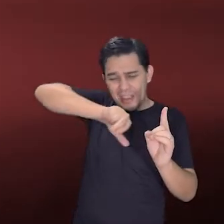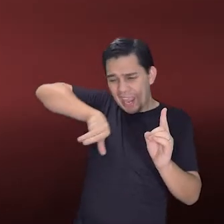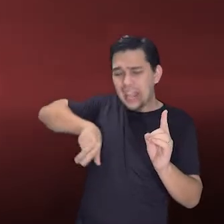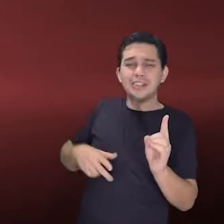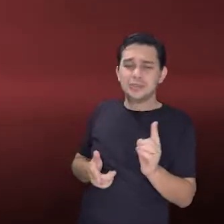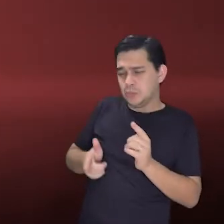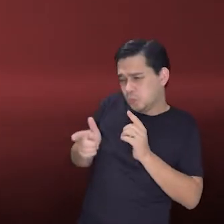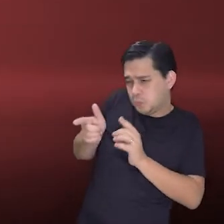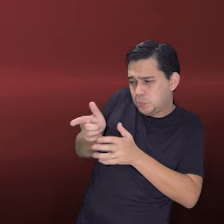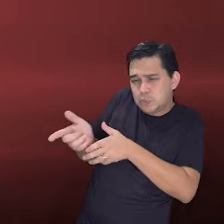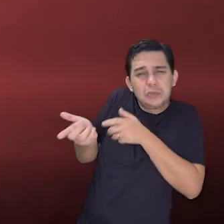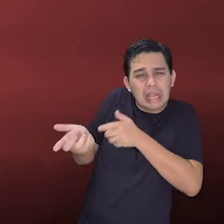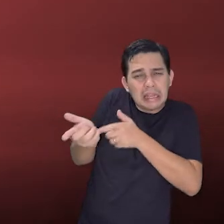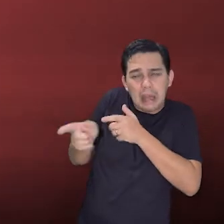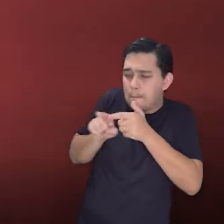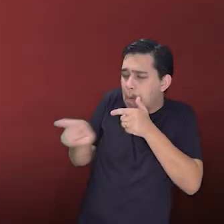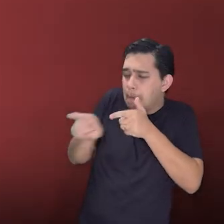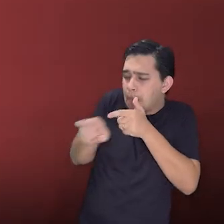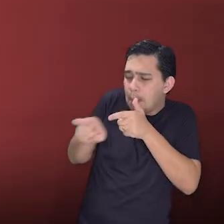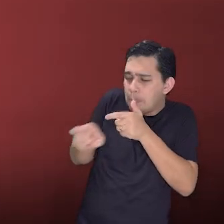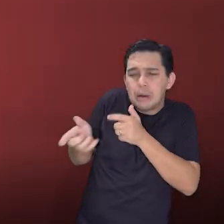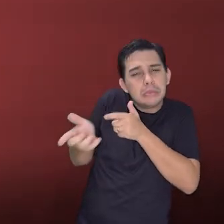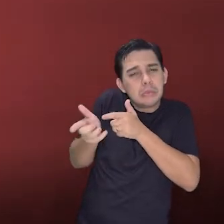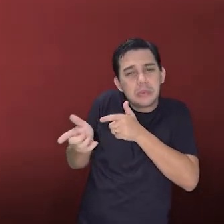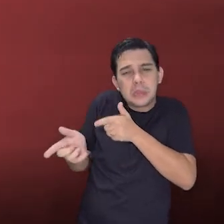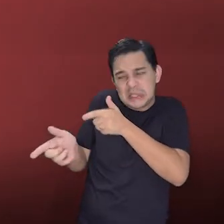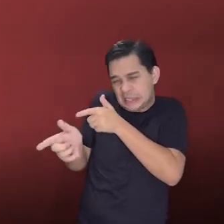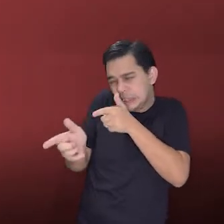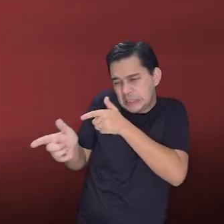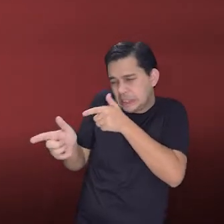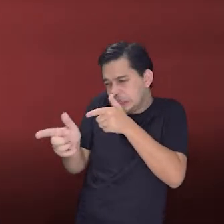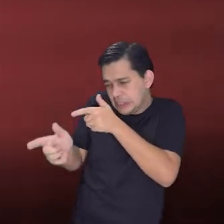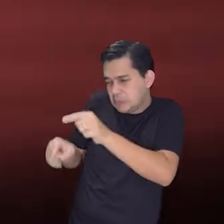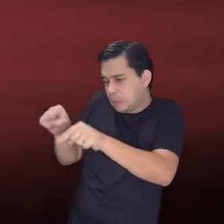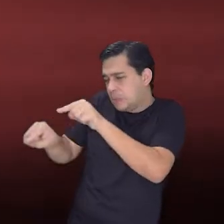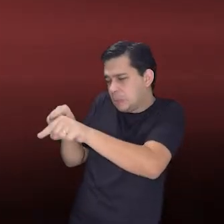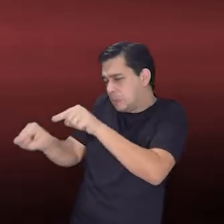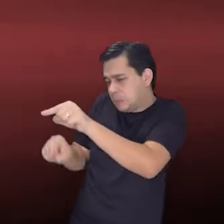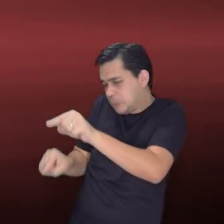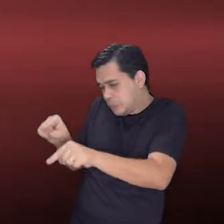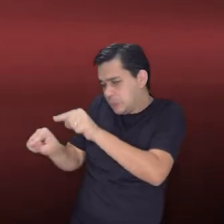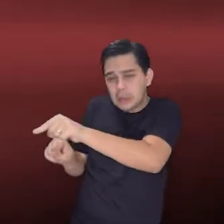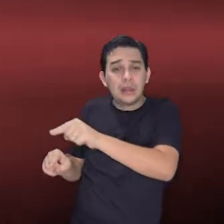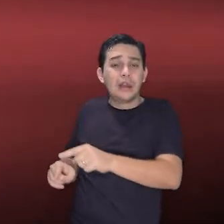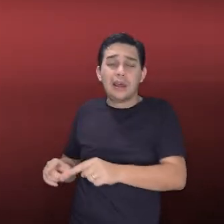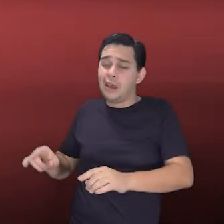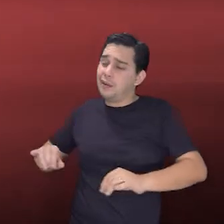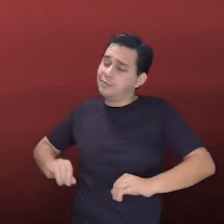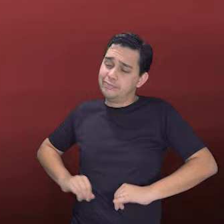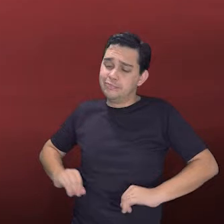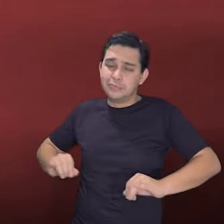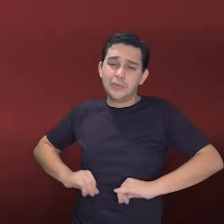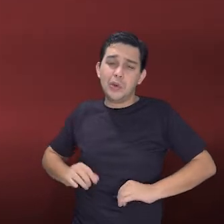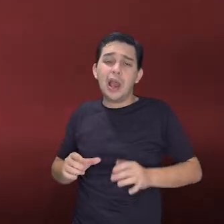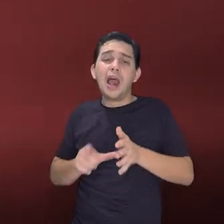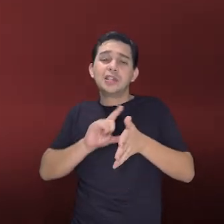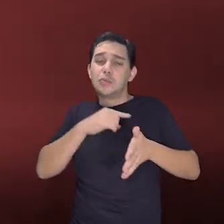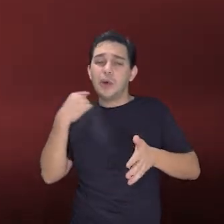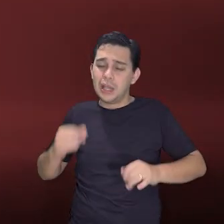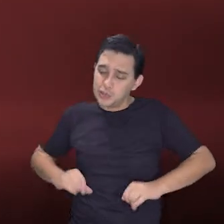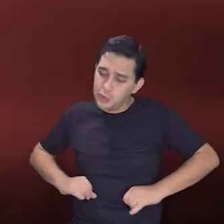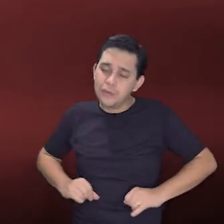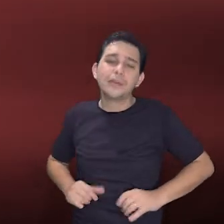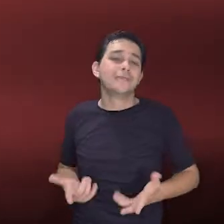inúmeros disparos de arma de fogo realizados que geraram um sofrimento maior e desnecessário à vítima. O